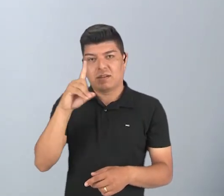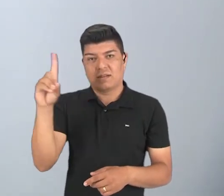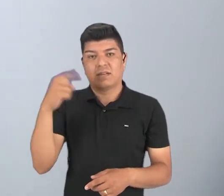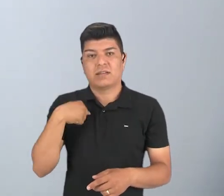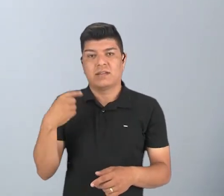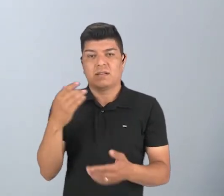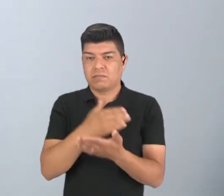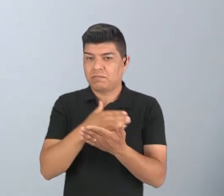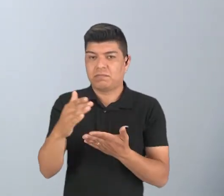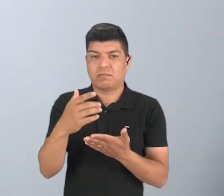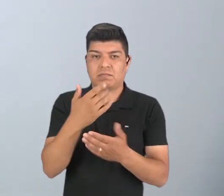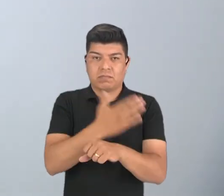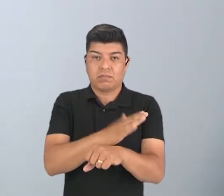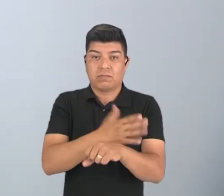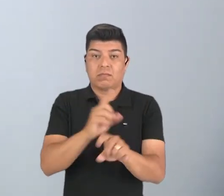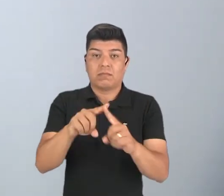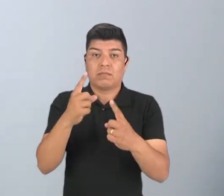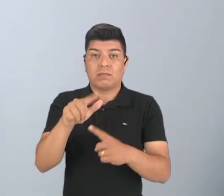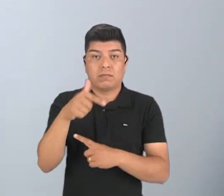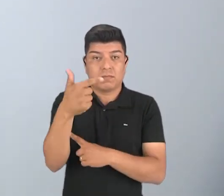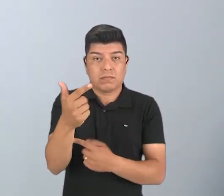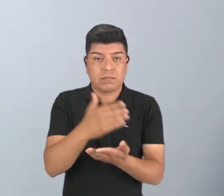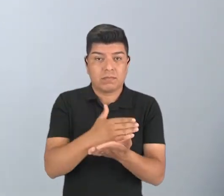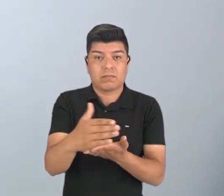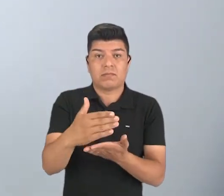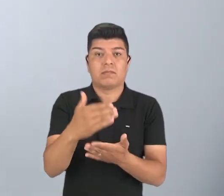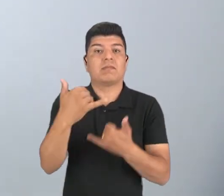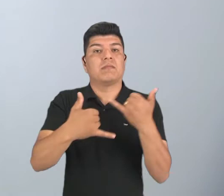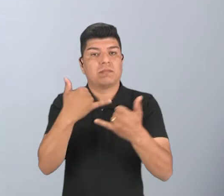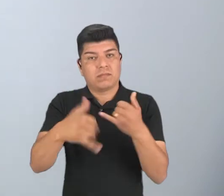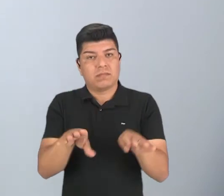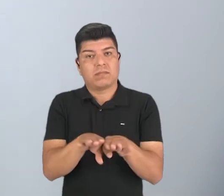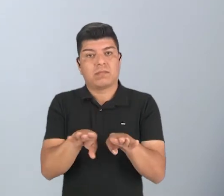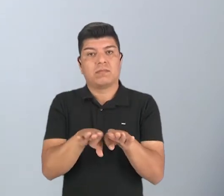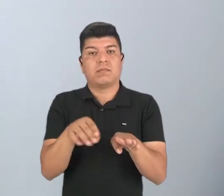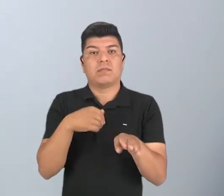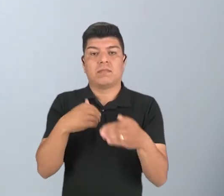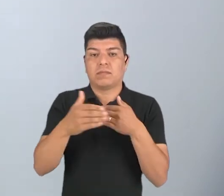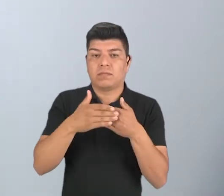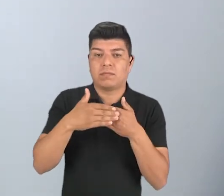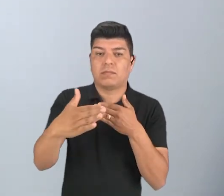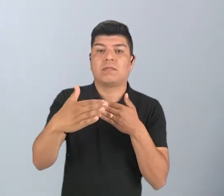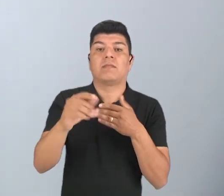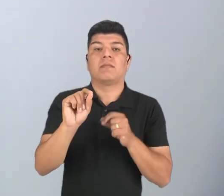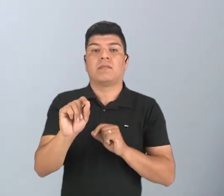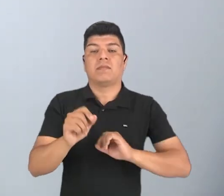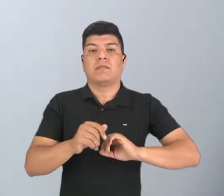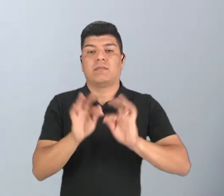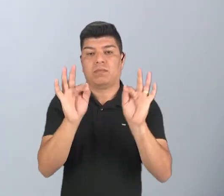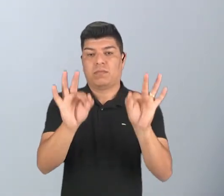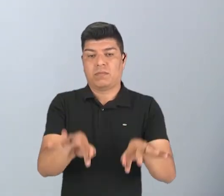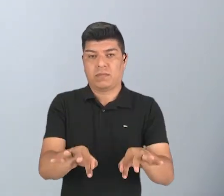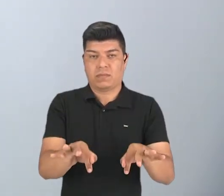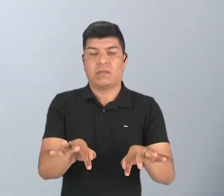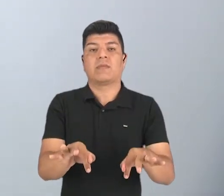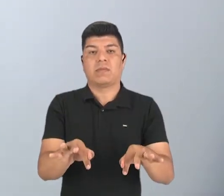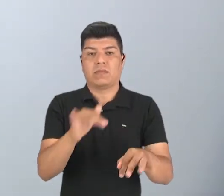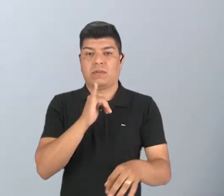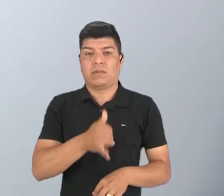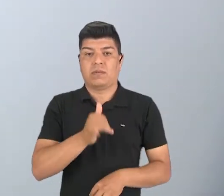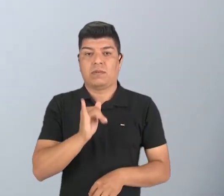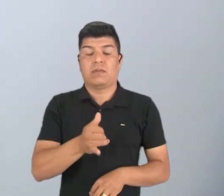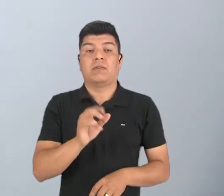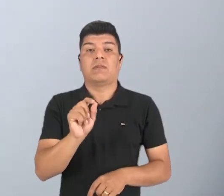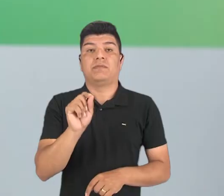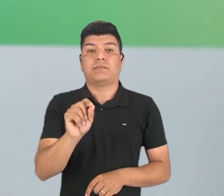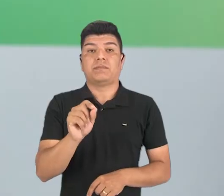nessa questão, no teste, mas depois ela começa aí a brincar. E aí nós partimos para a parte final dessa narrativa,